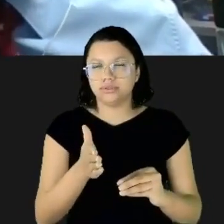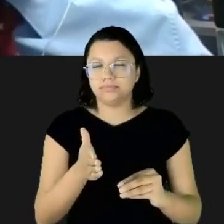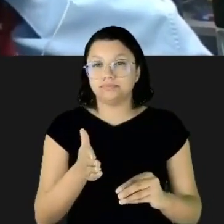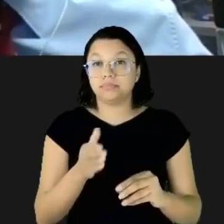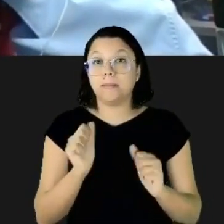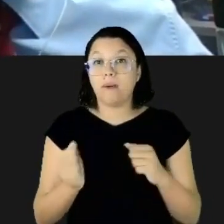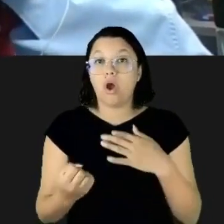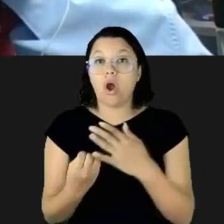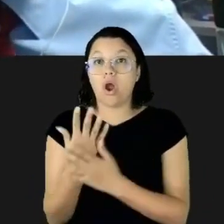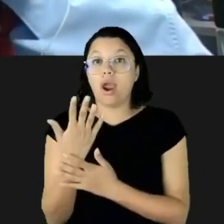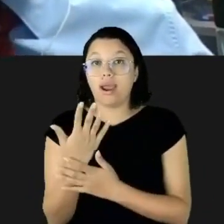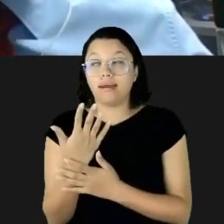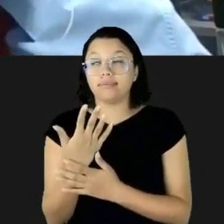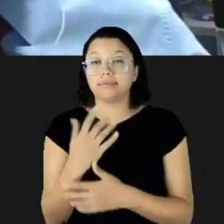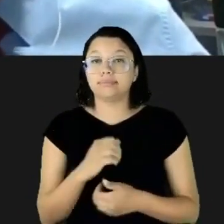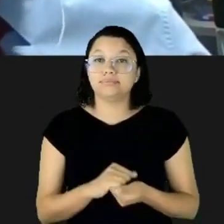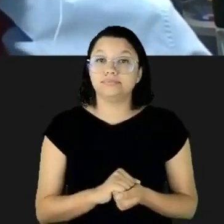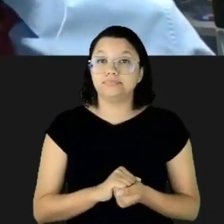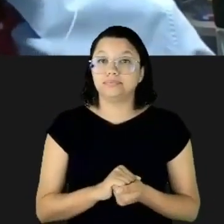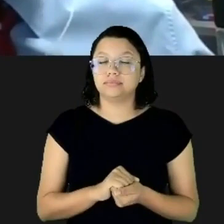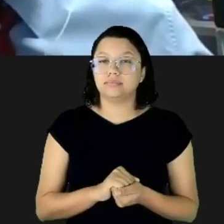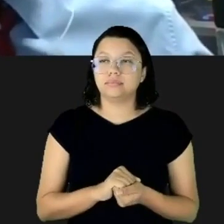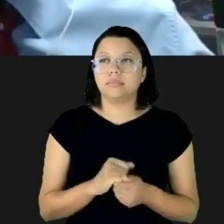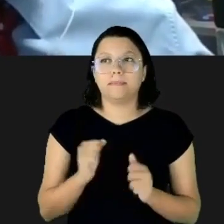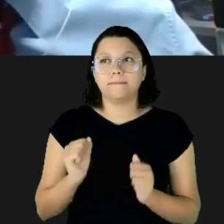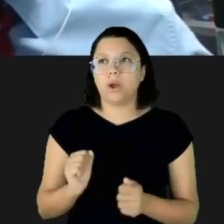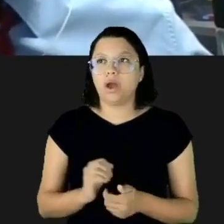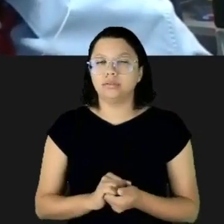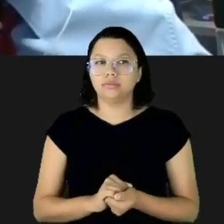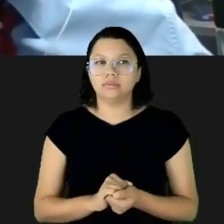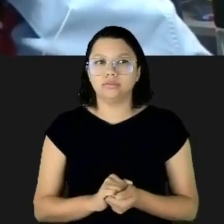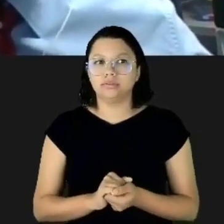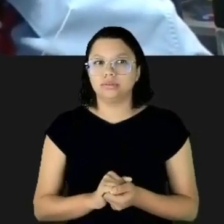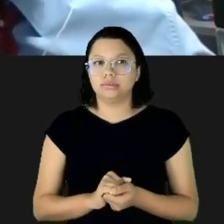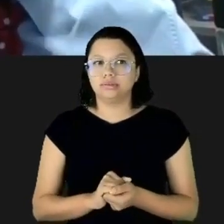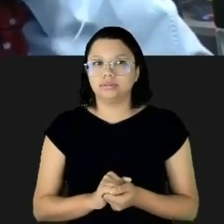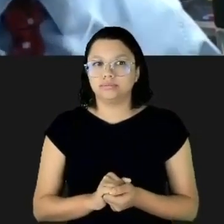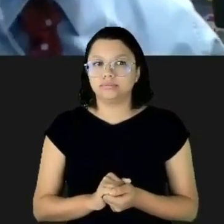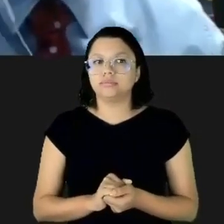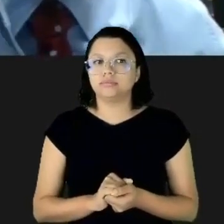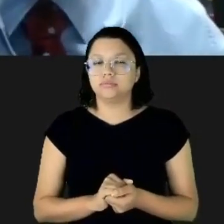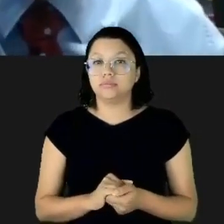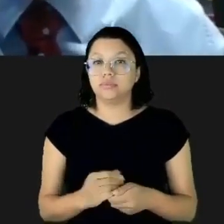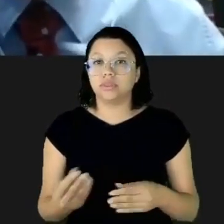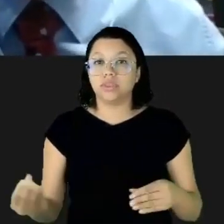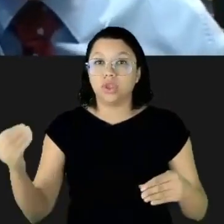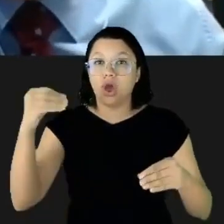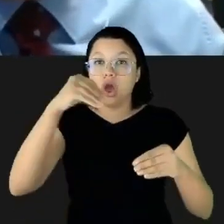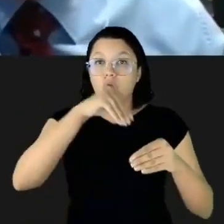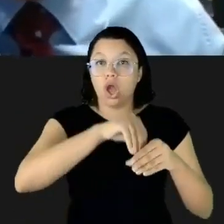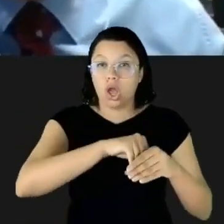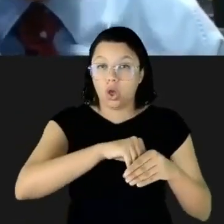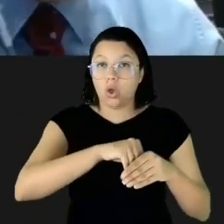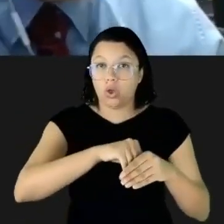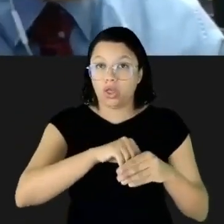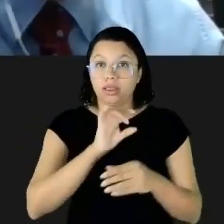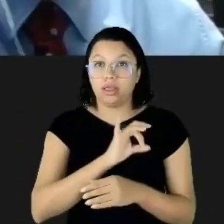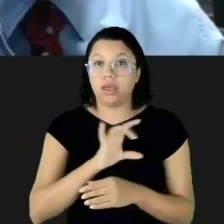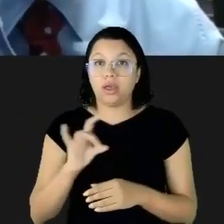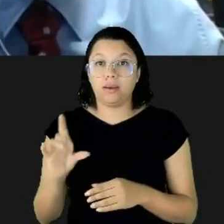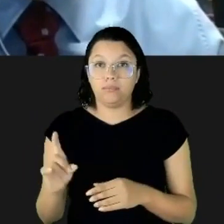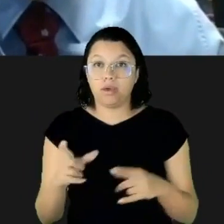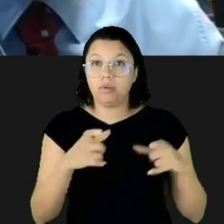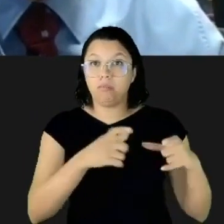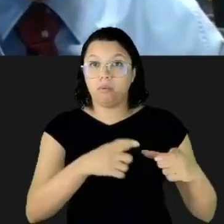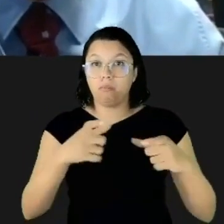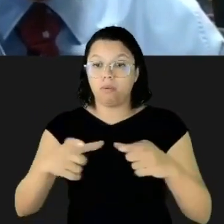você pode criar e você pode incluí-las por lote e